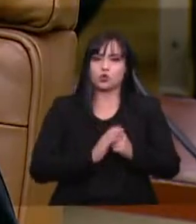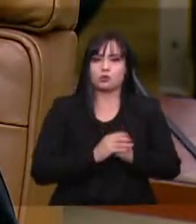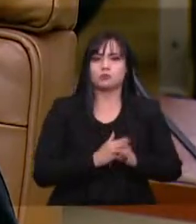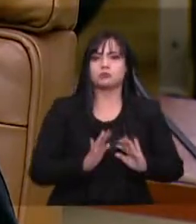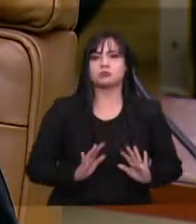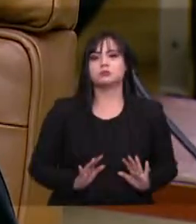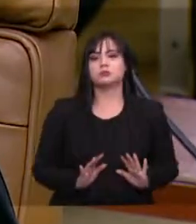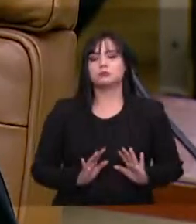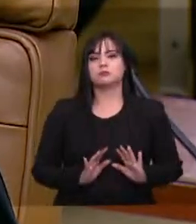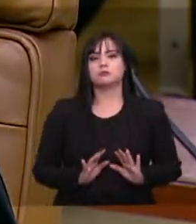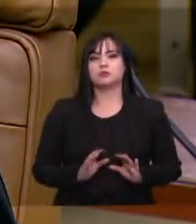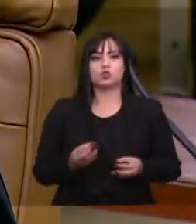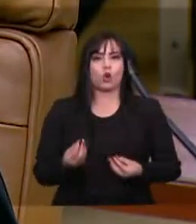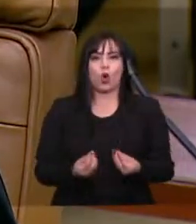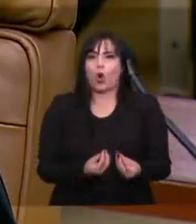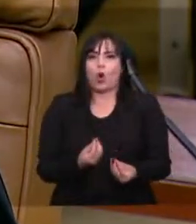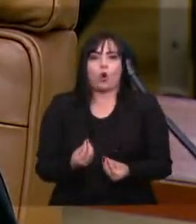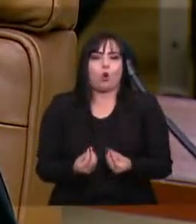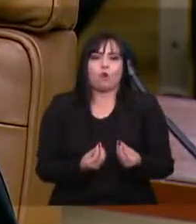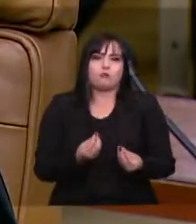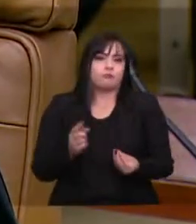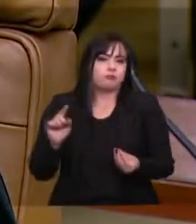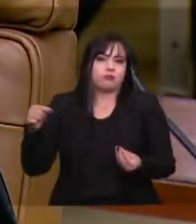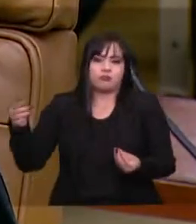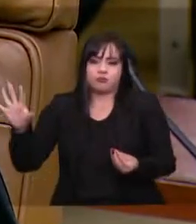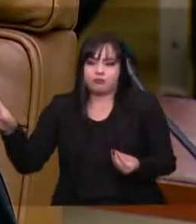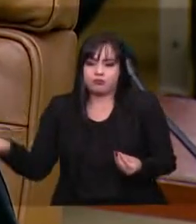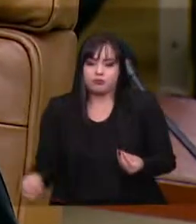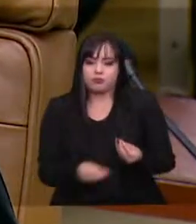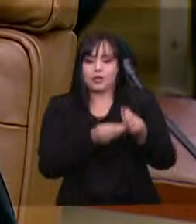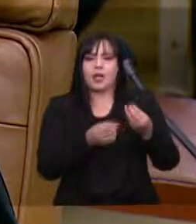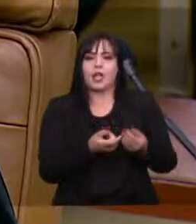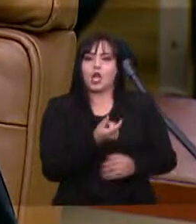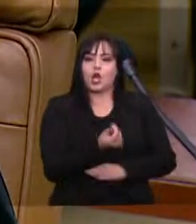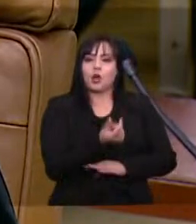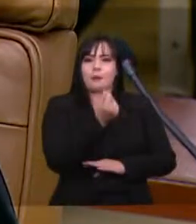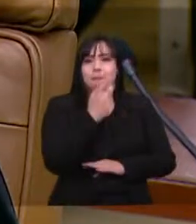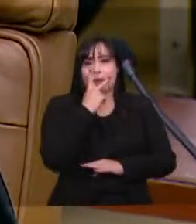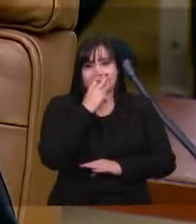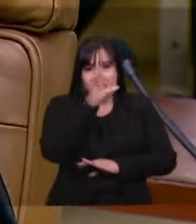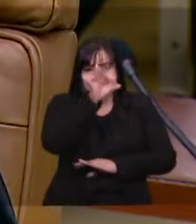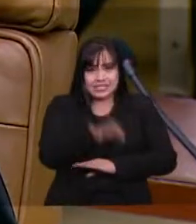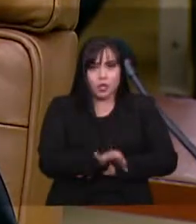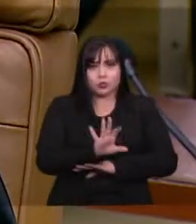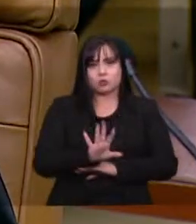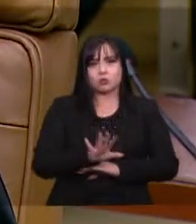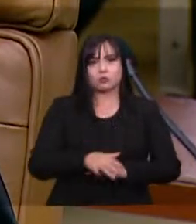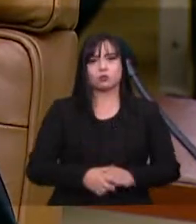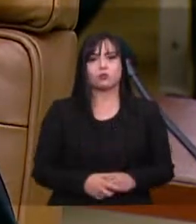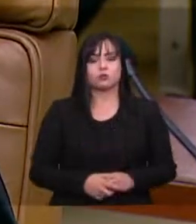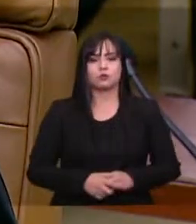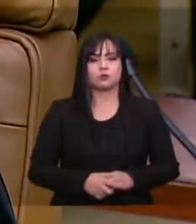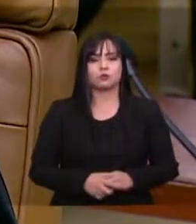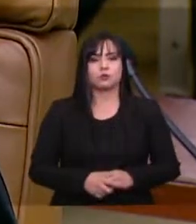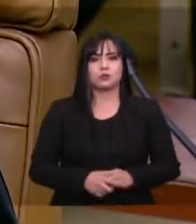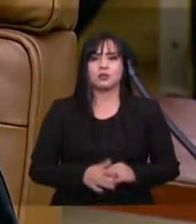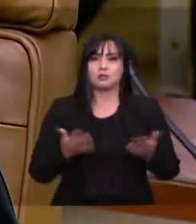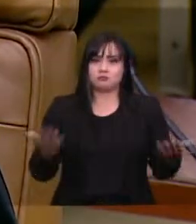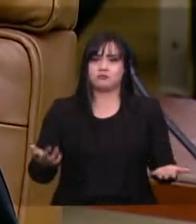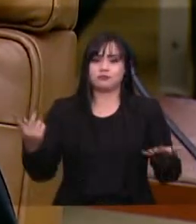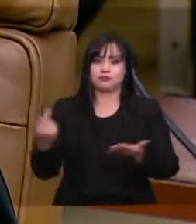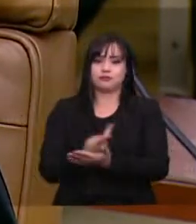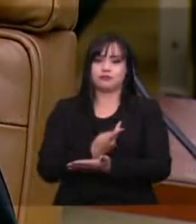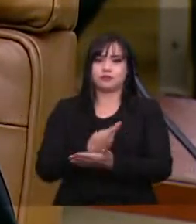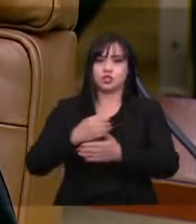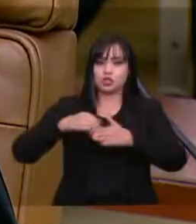da origem para posterior reintrodução na economia com aparência de ilicitude mediante a